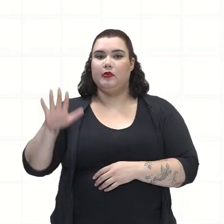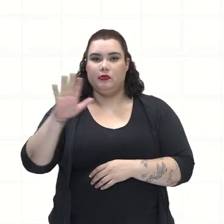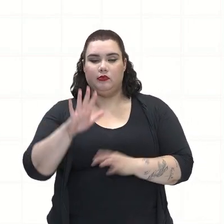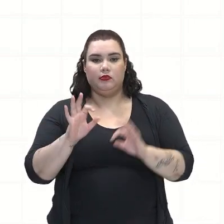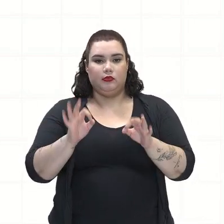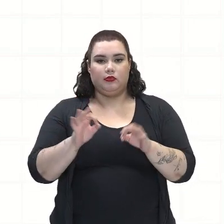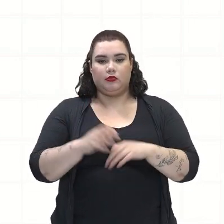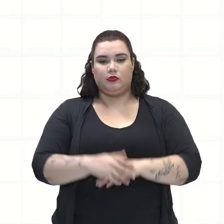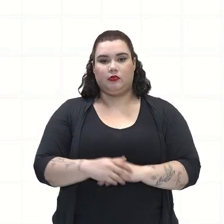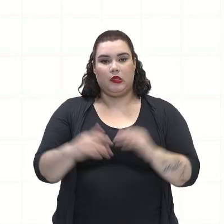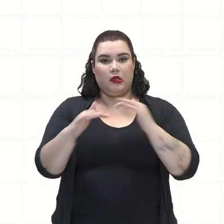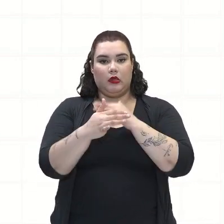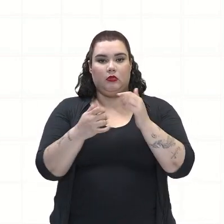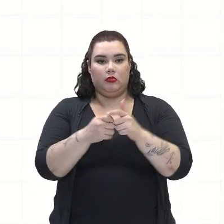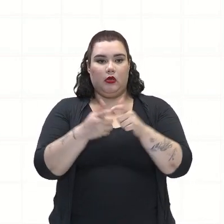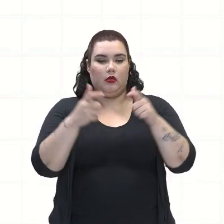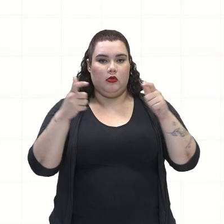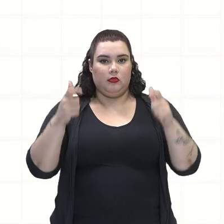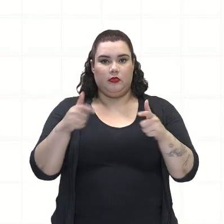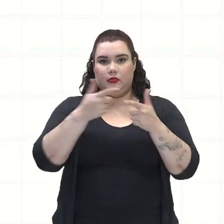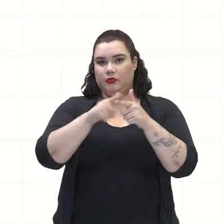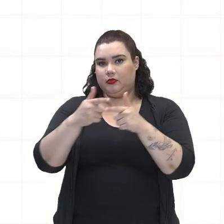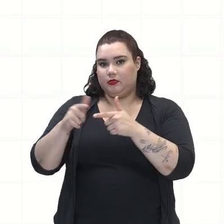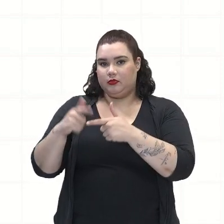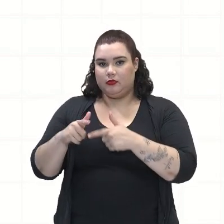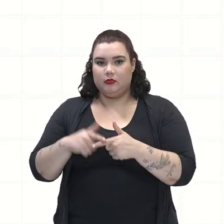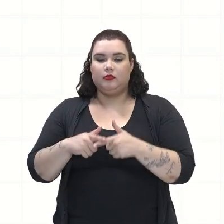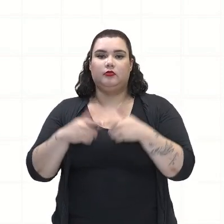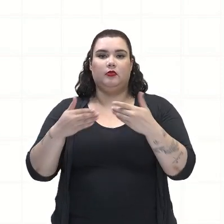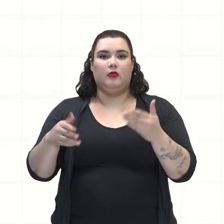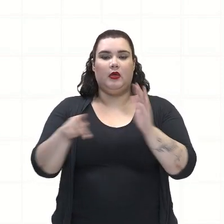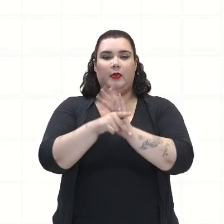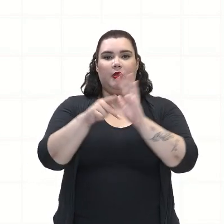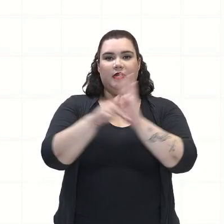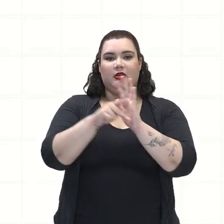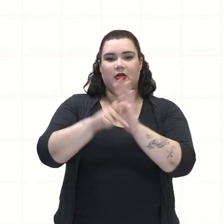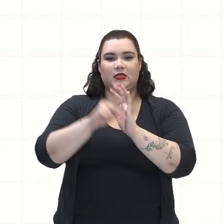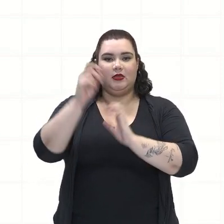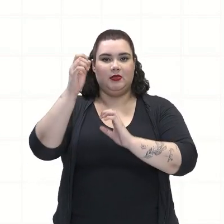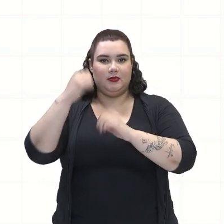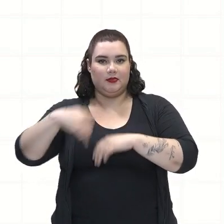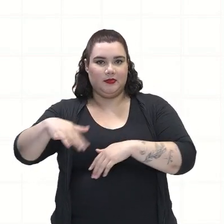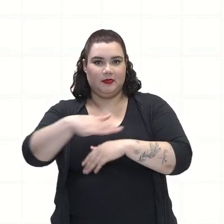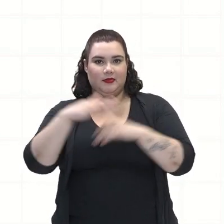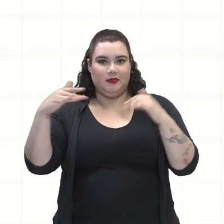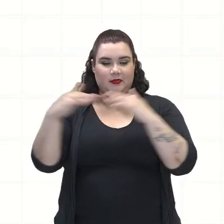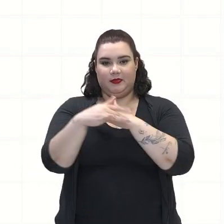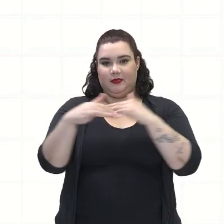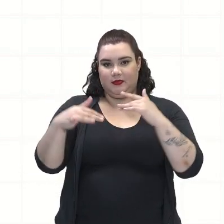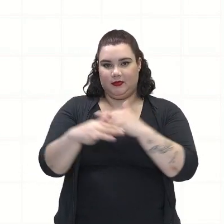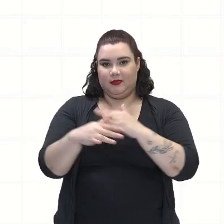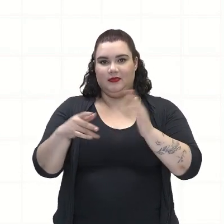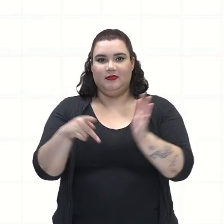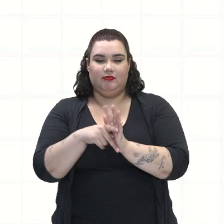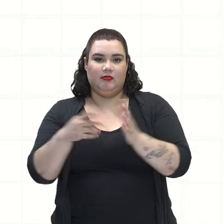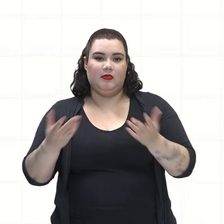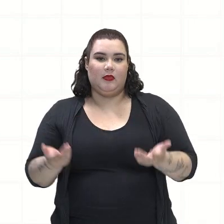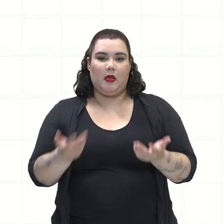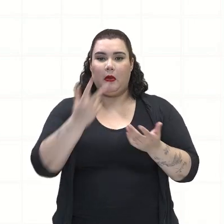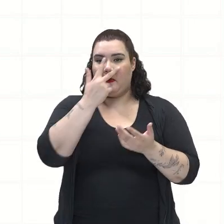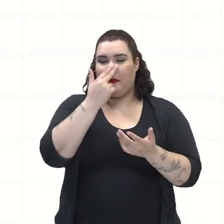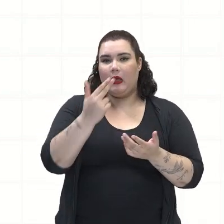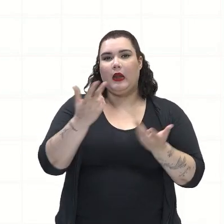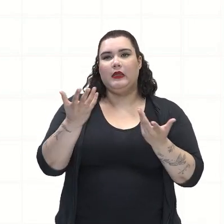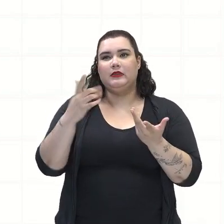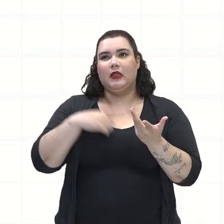grandes cidades ali que tem esse tipo de problema urbano, né? Esse tipo de problema de mobilidade. Outra situação que